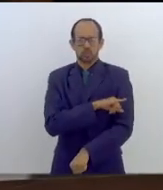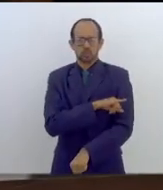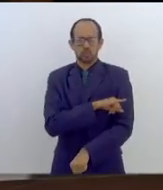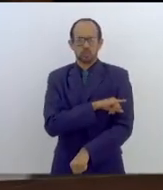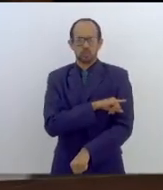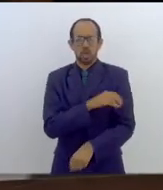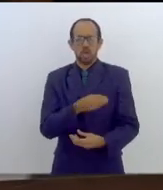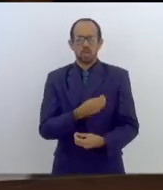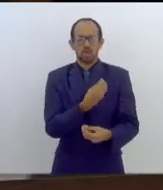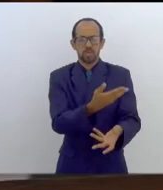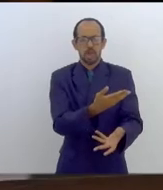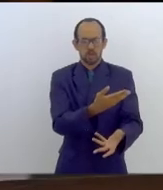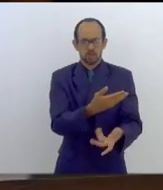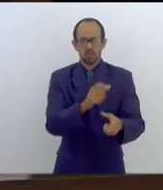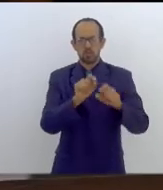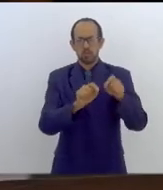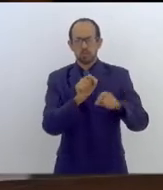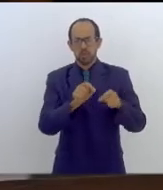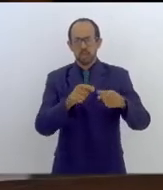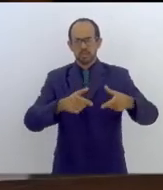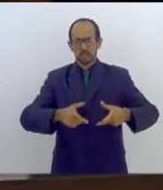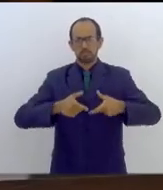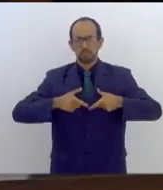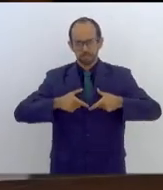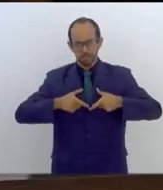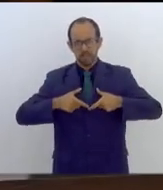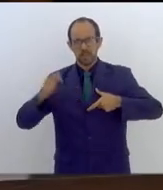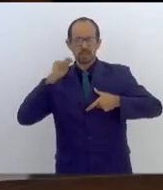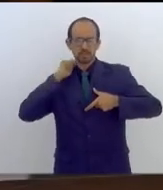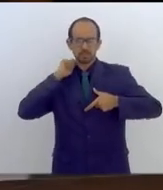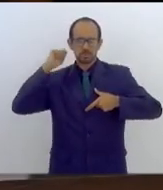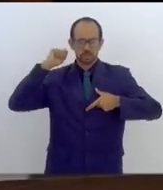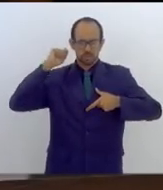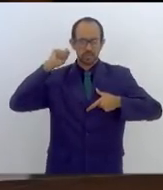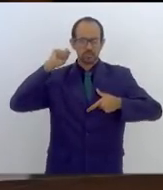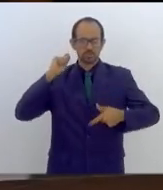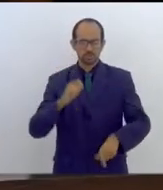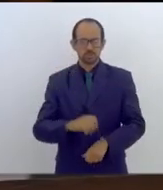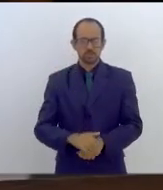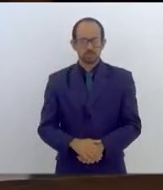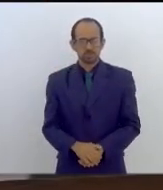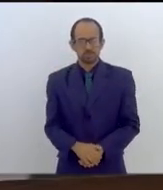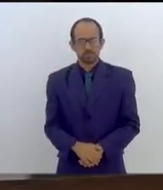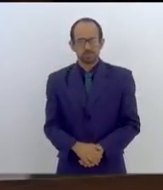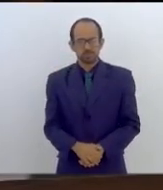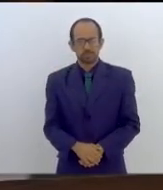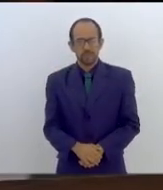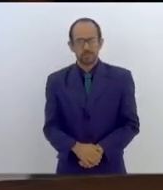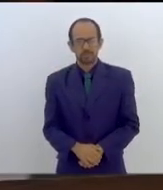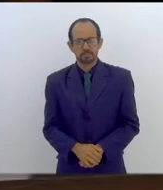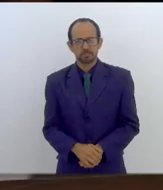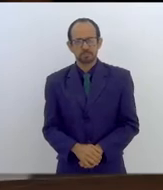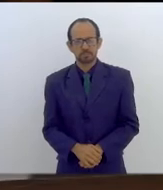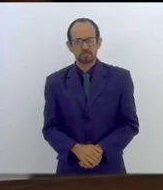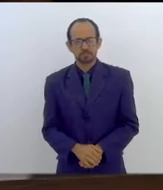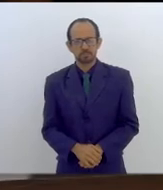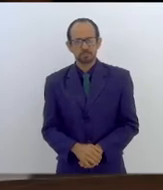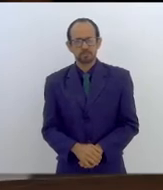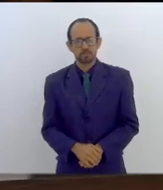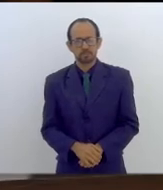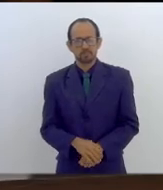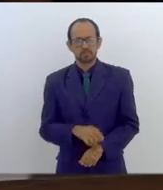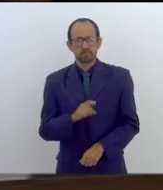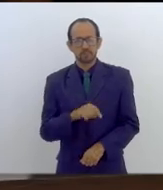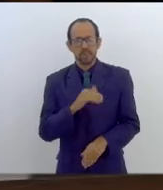título desse título né a medalha Tiradentes é como